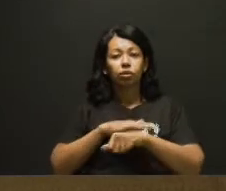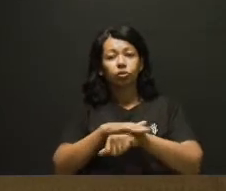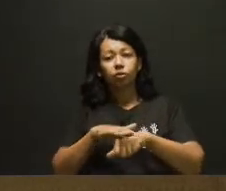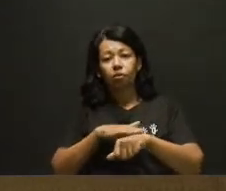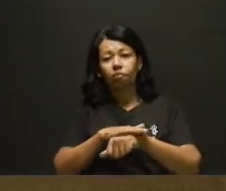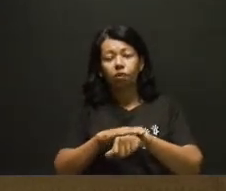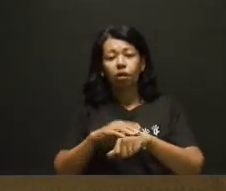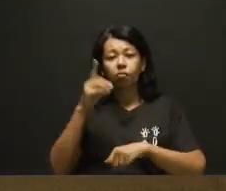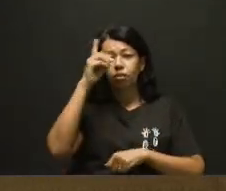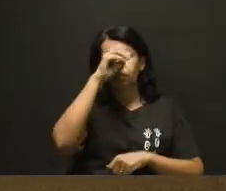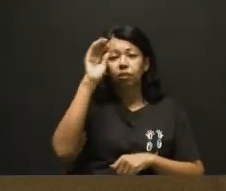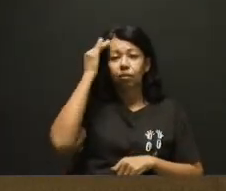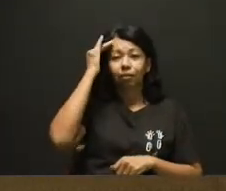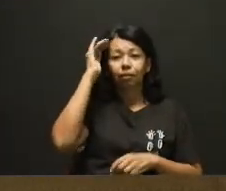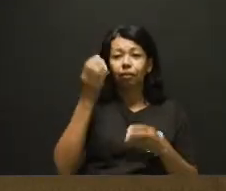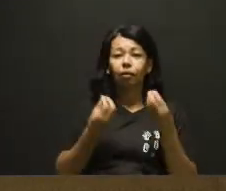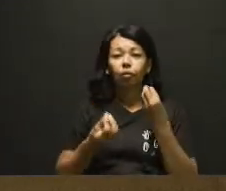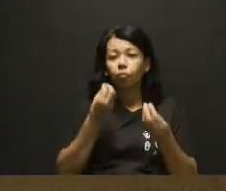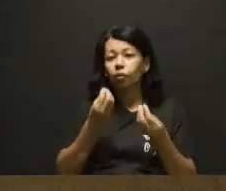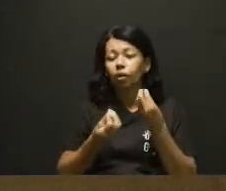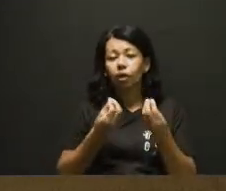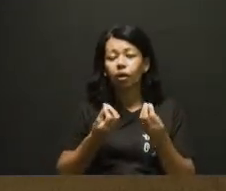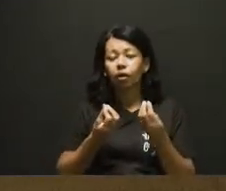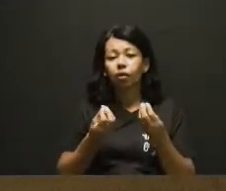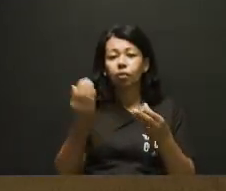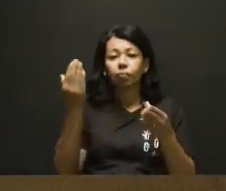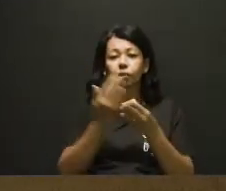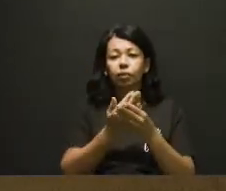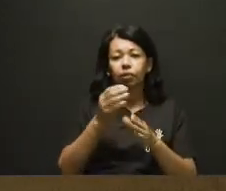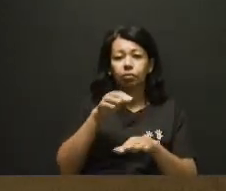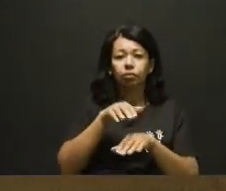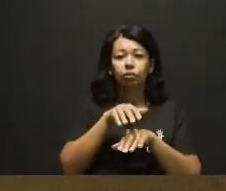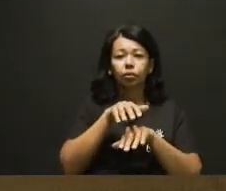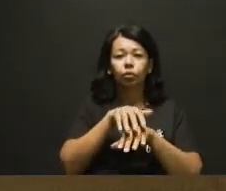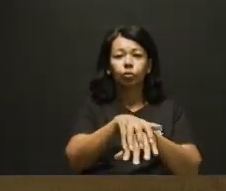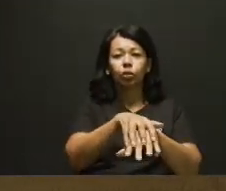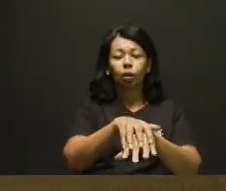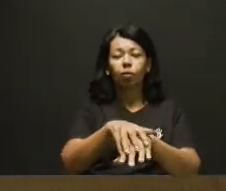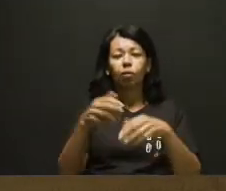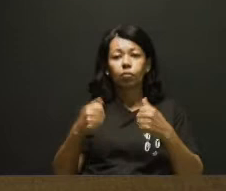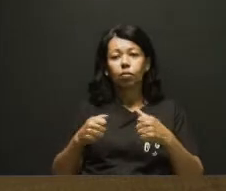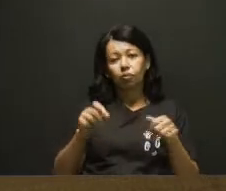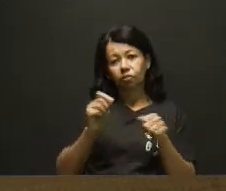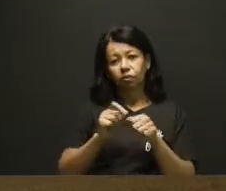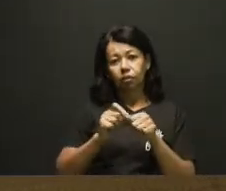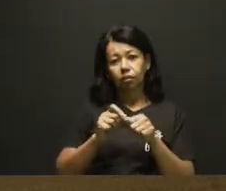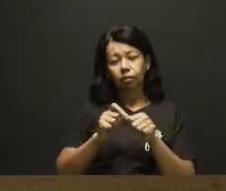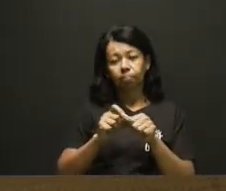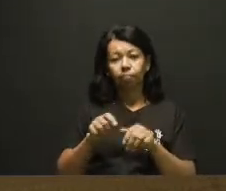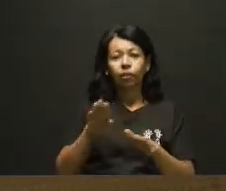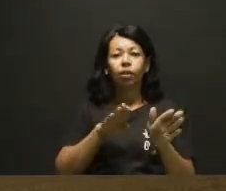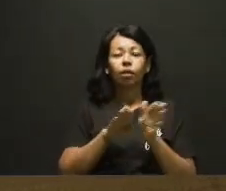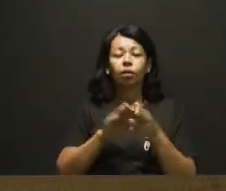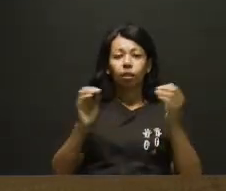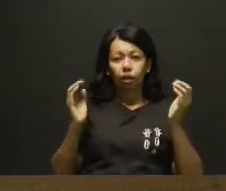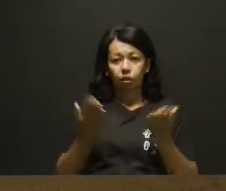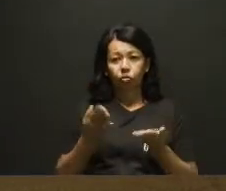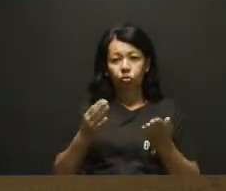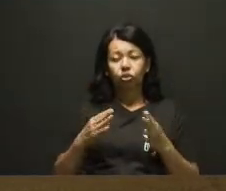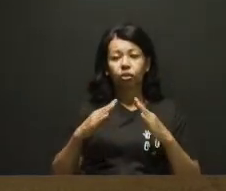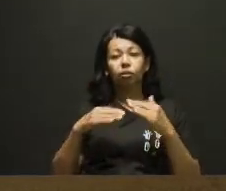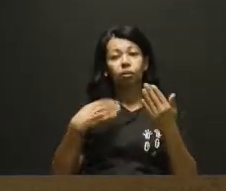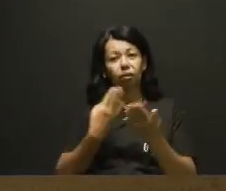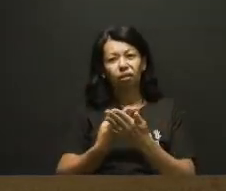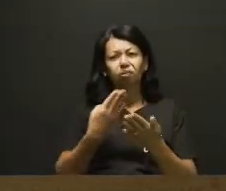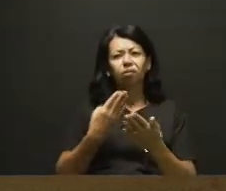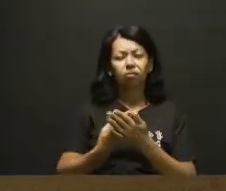consegui entender como a desse processo de inclusão o que nós precisamos fazer até hoje nas escolas mas se perguntar